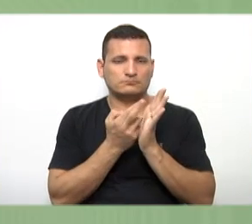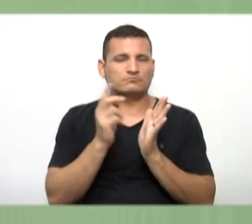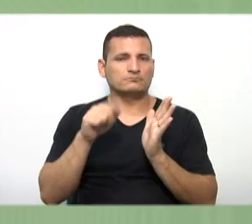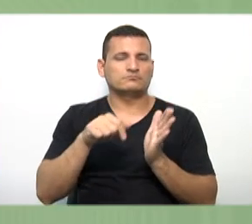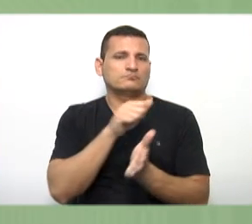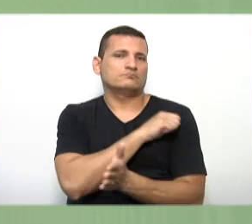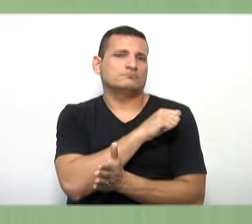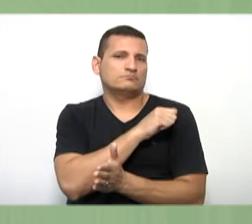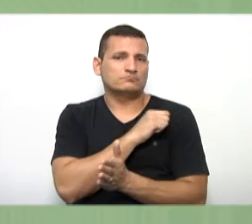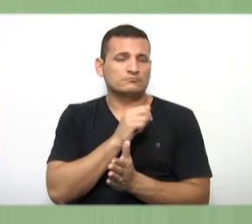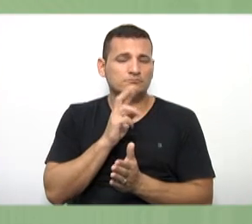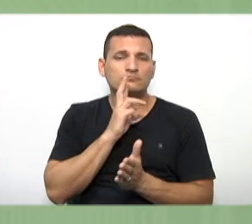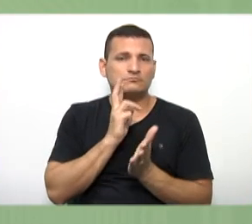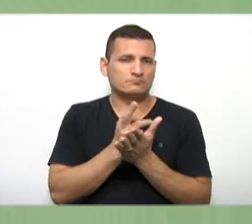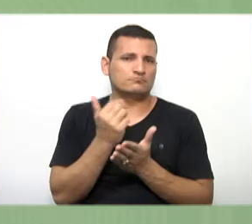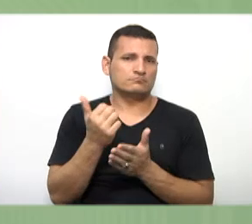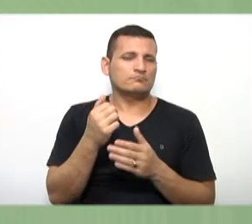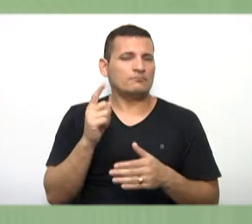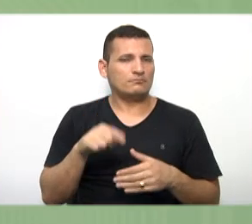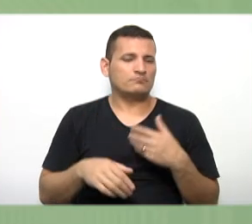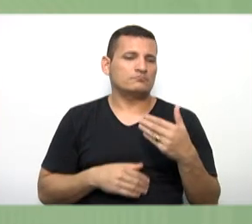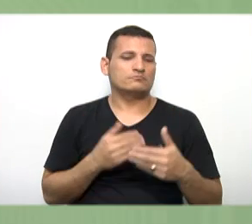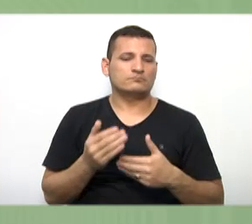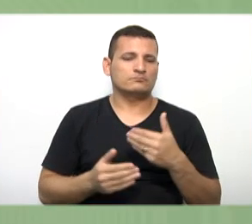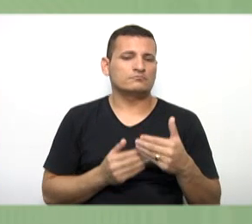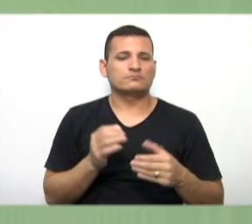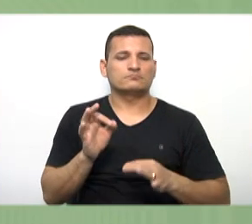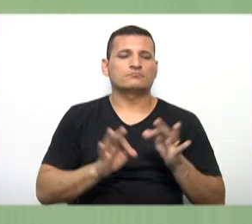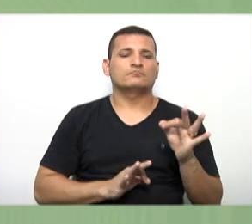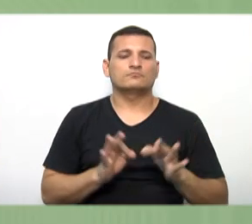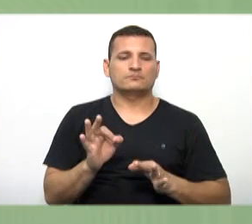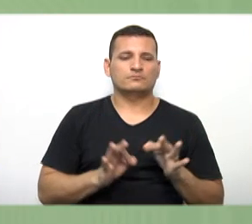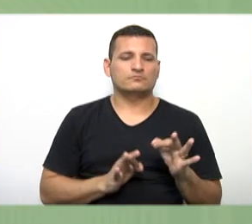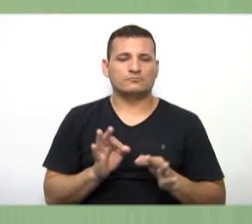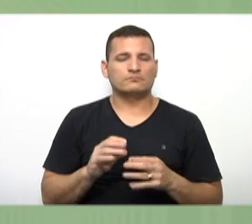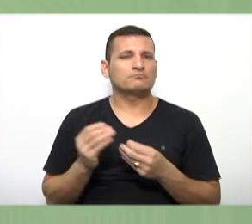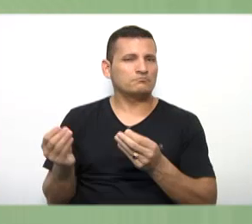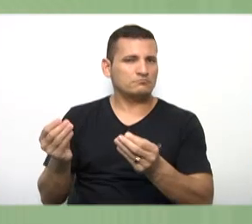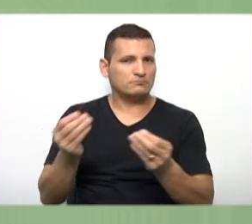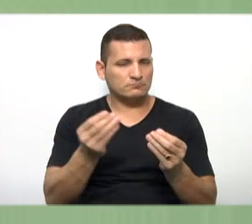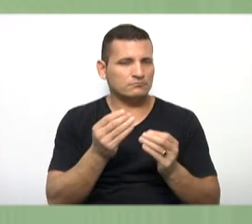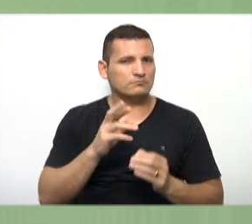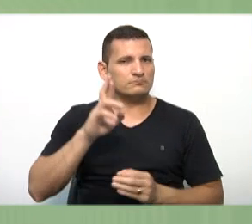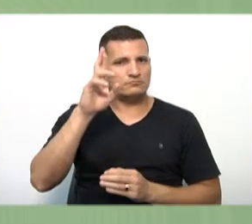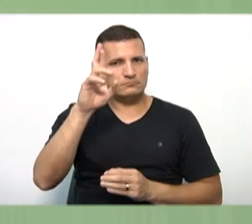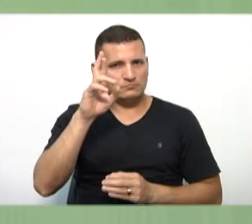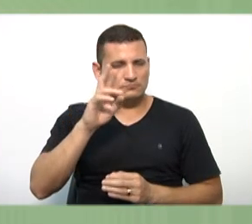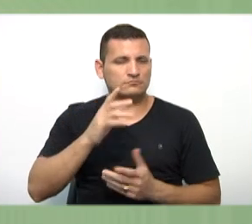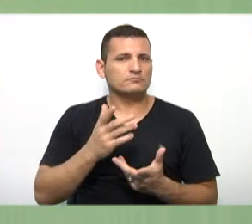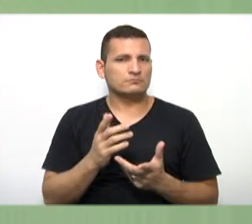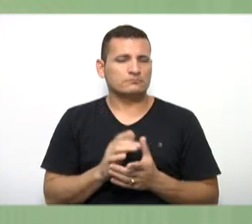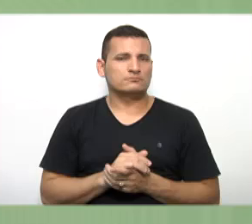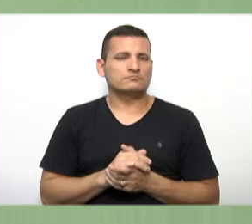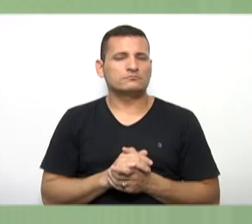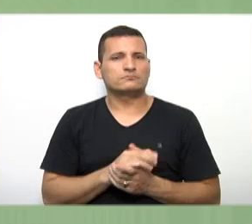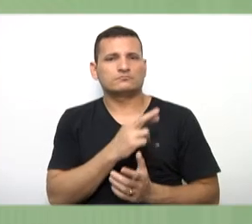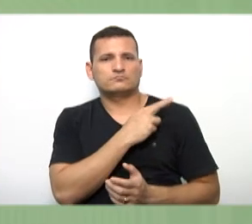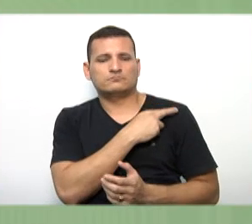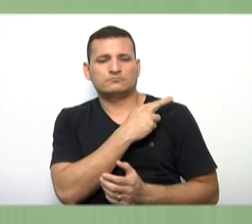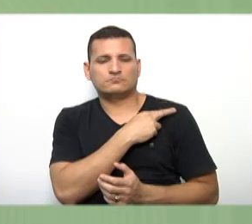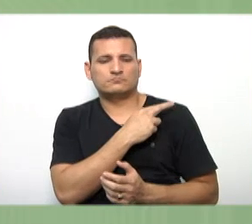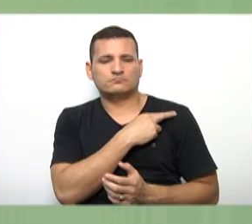aluna colocou aí para a gente, é um processo planejado de atribuir responsabilidades pela tomada de decisão,